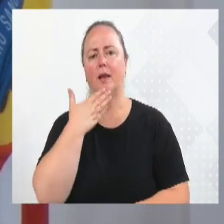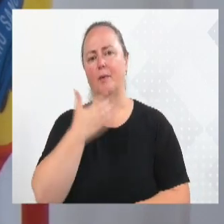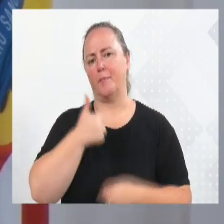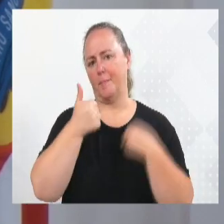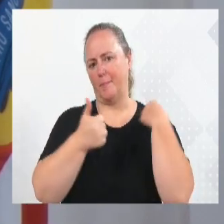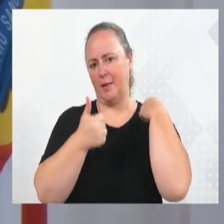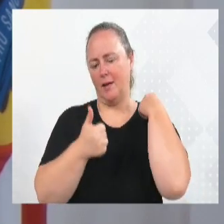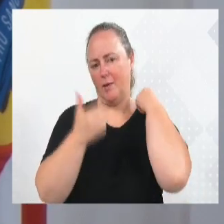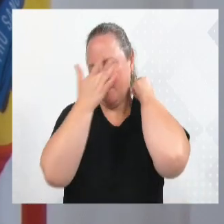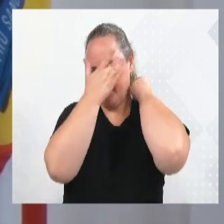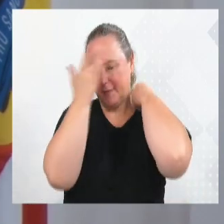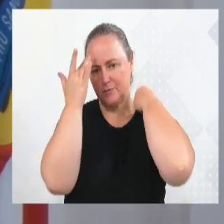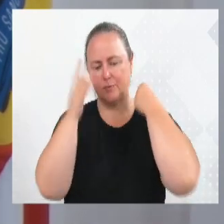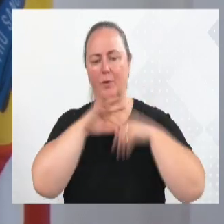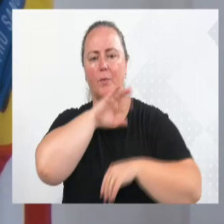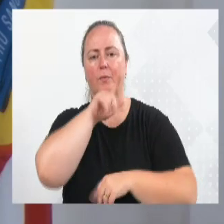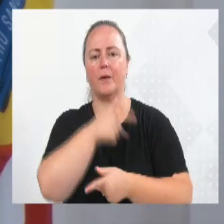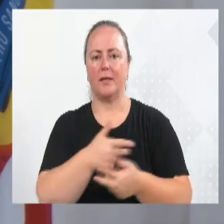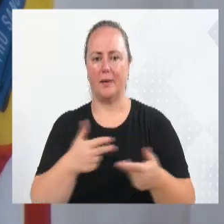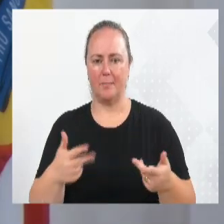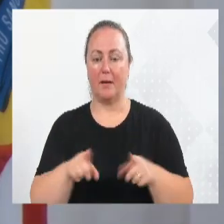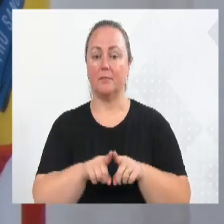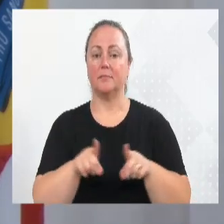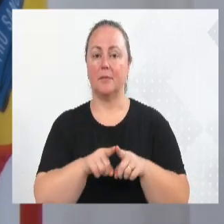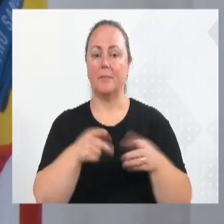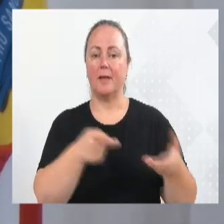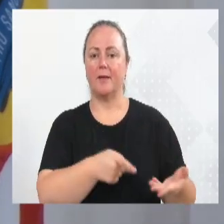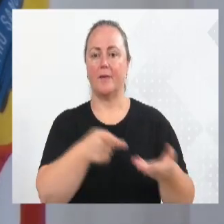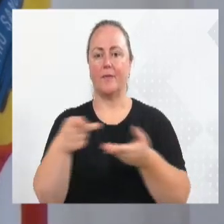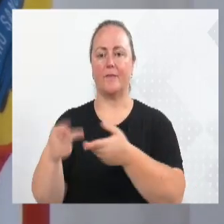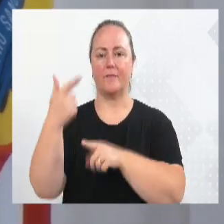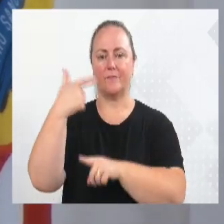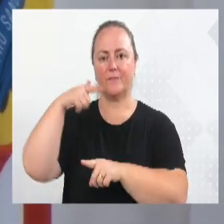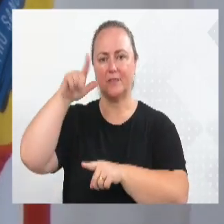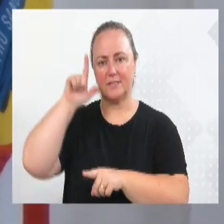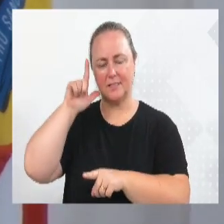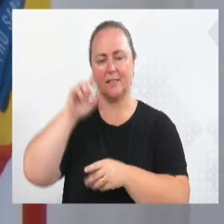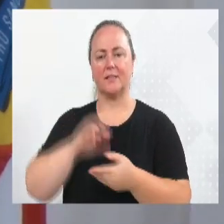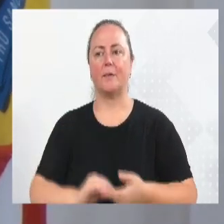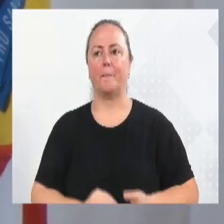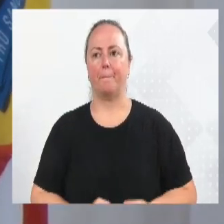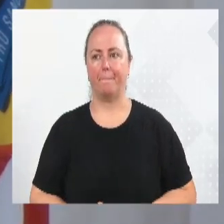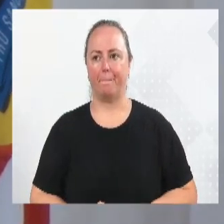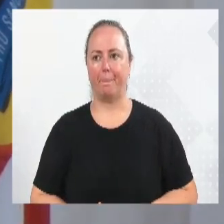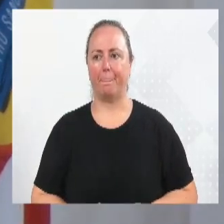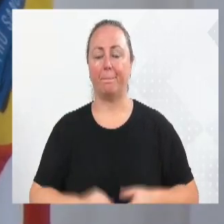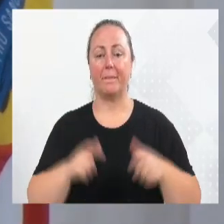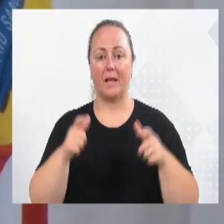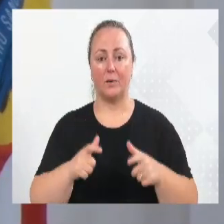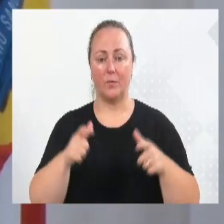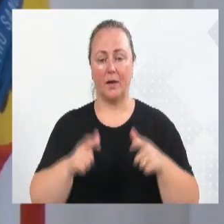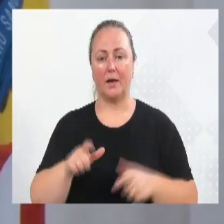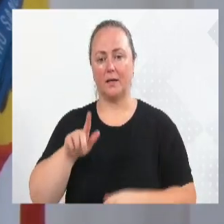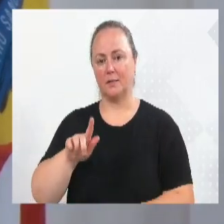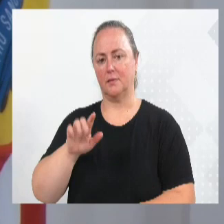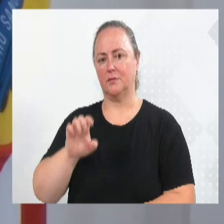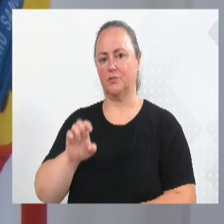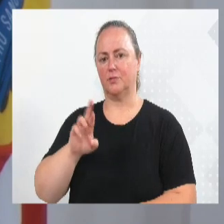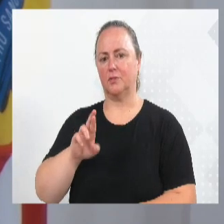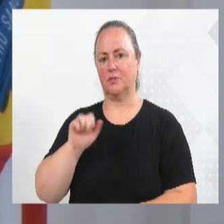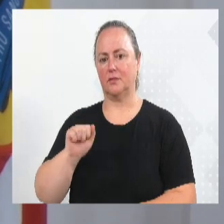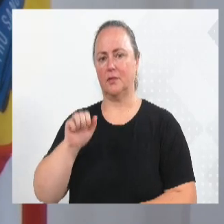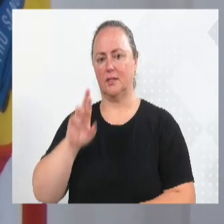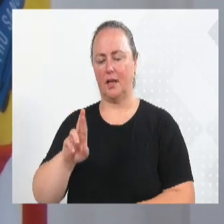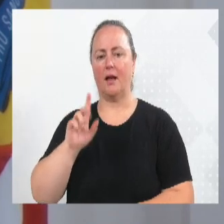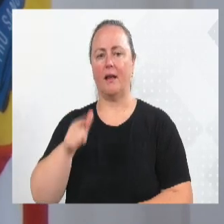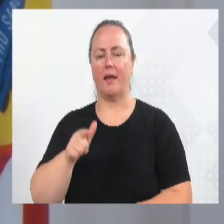e para os animais quero destacar também uma visita que fiz ontem na gerar que é a geração de emprego renda e apoio ao desenvolvimento Regional